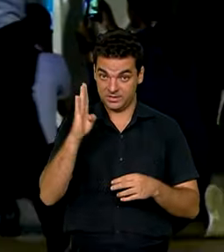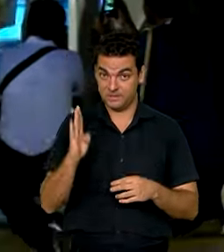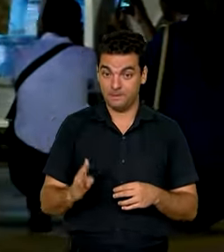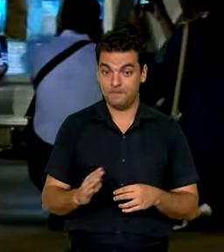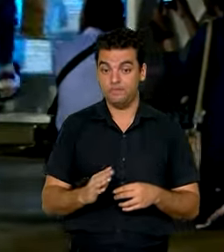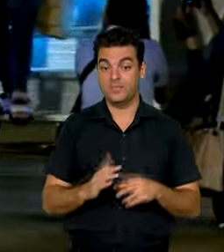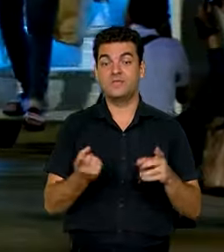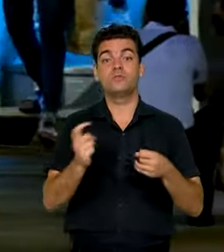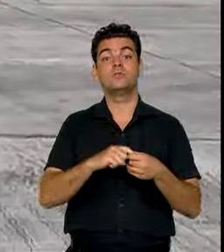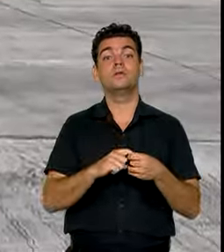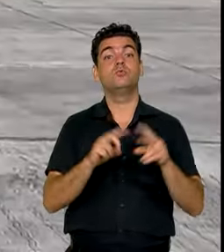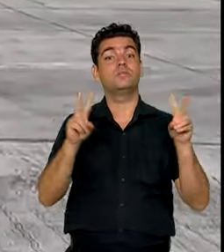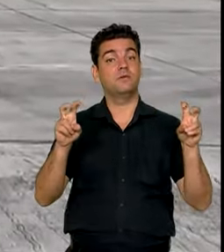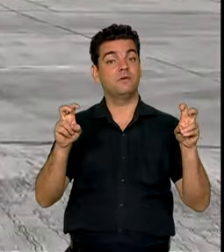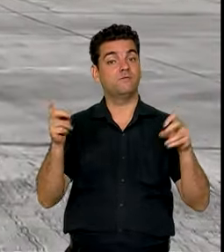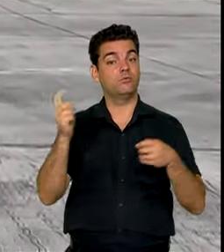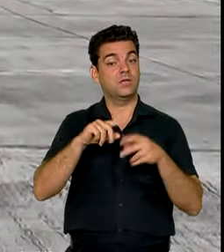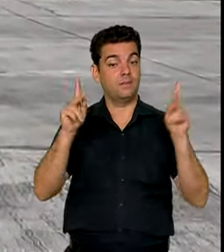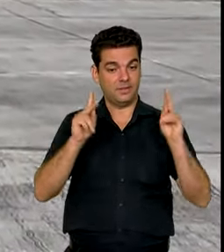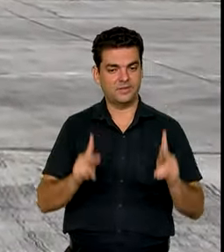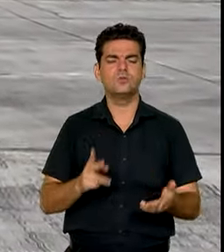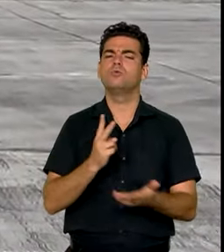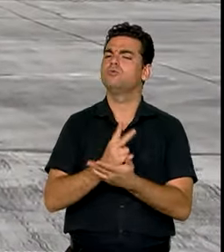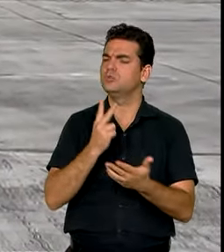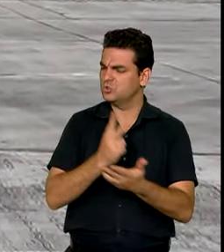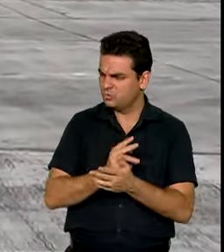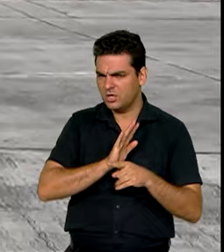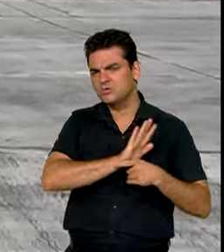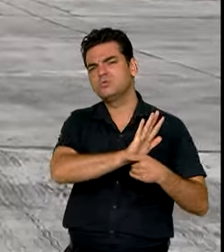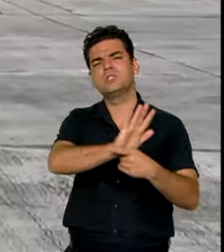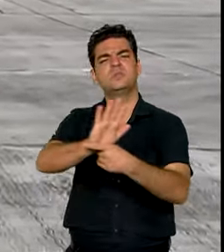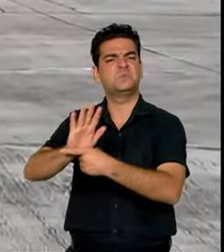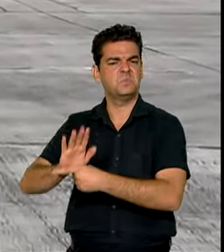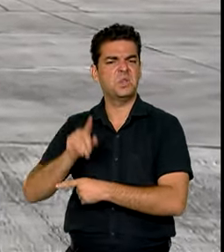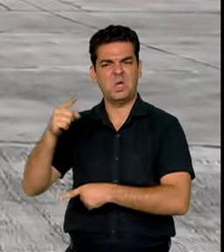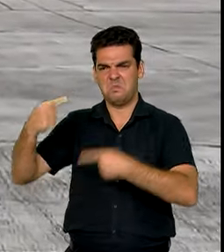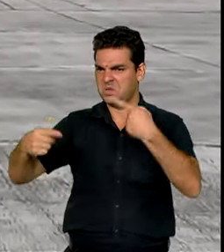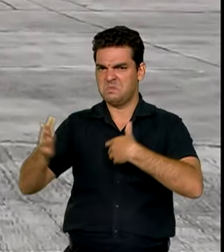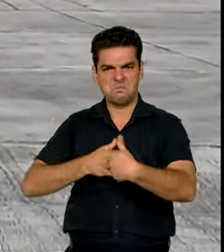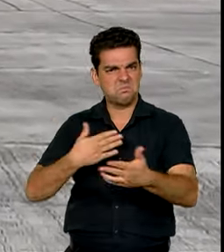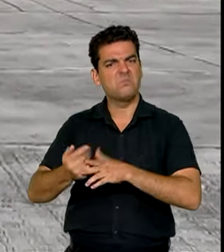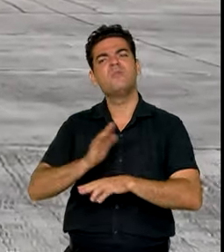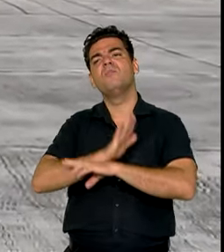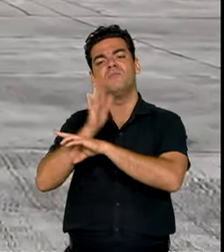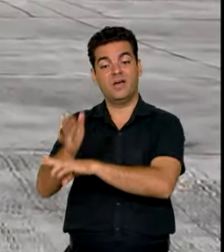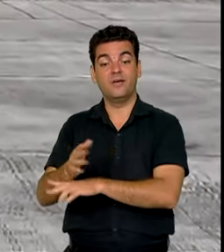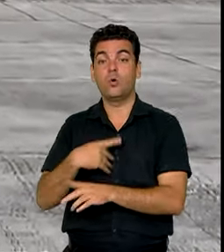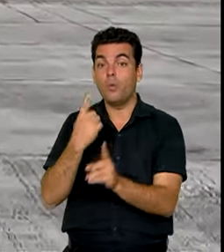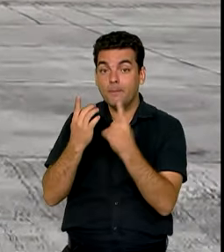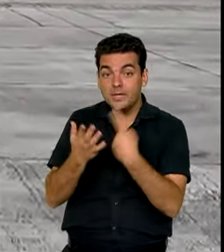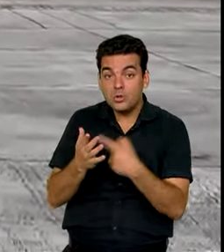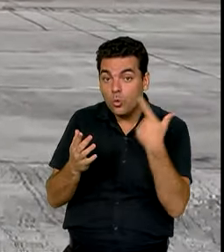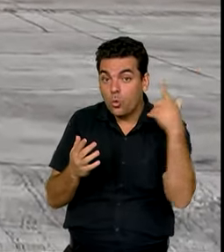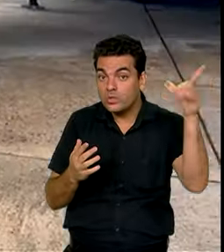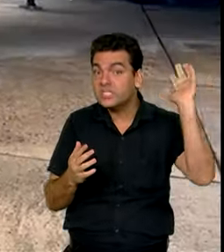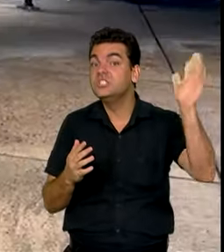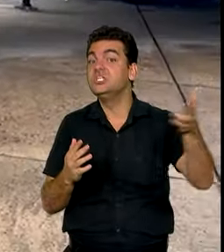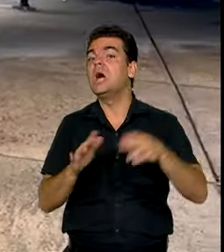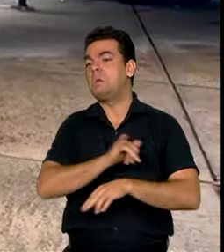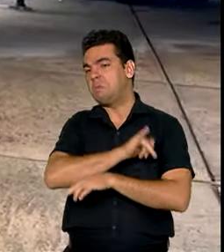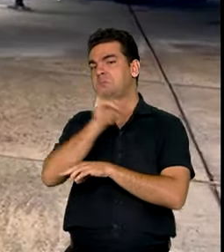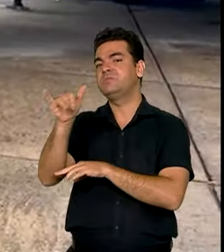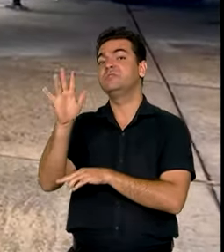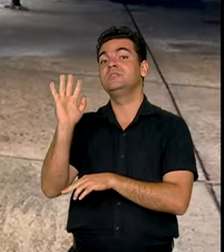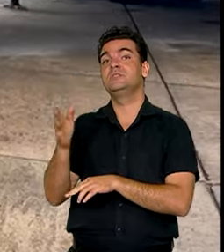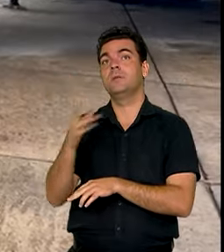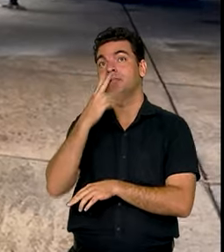operação Voltando em Paz segue prestando ajuda humanitária para a região do conflito. Uma outra aeronave da Força Aérea Brasileira saiu